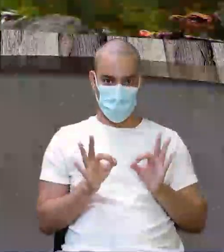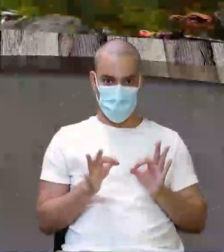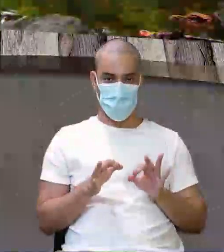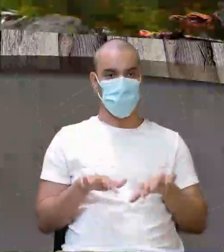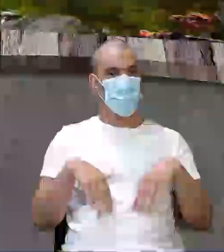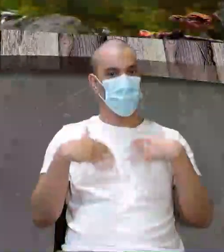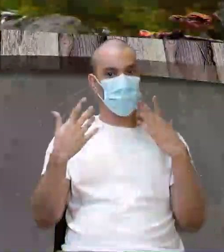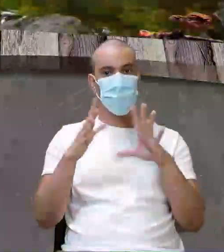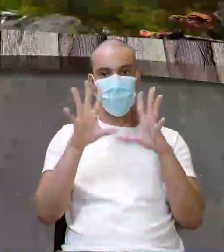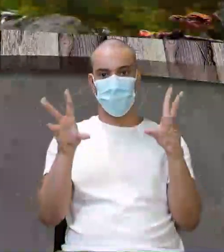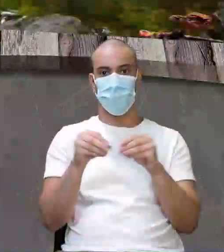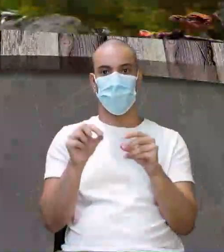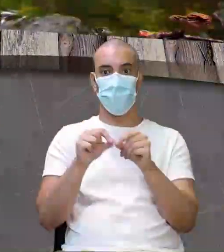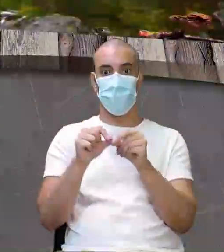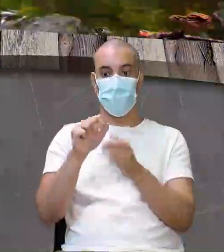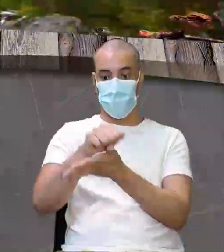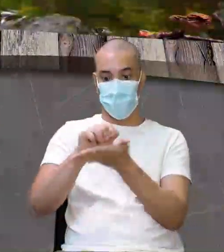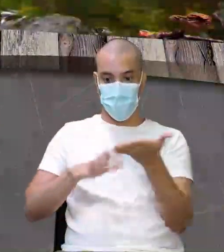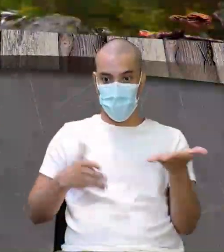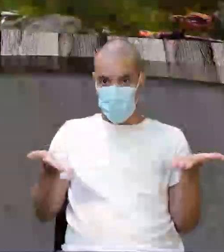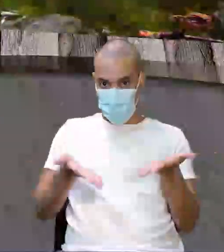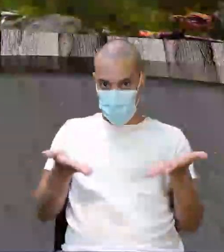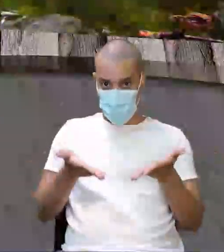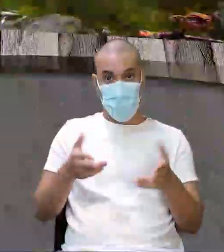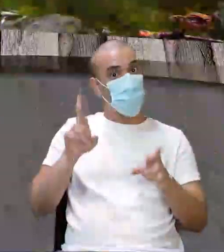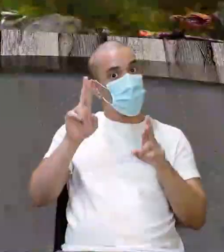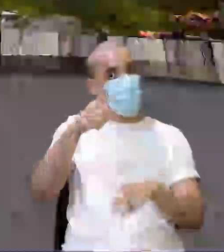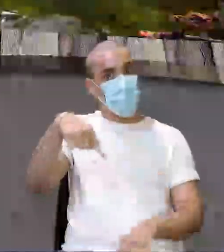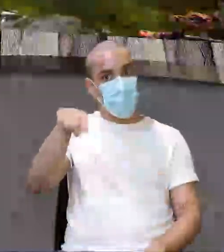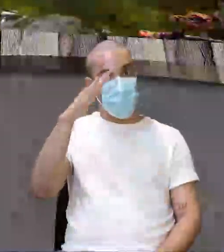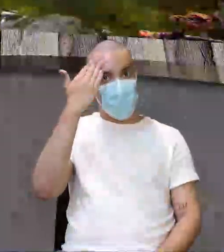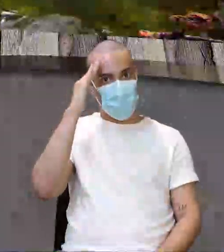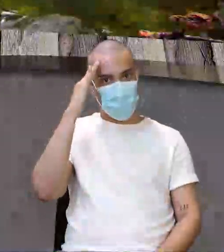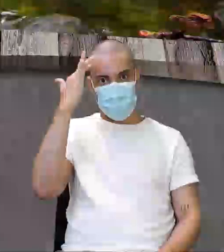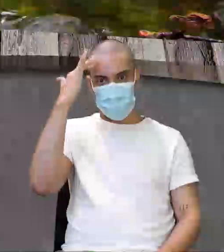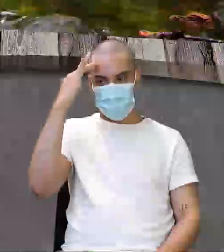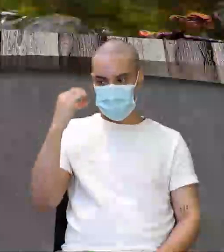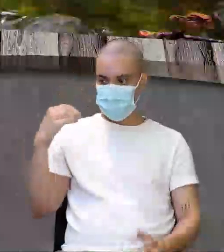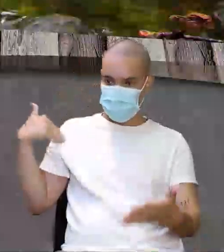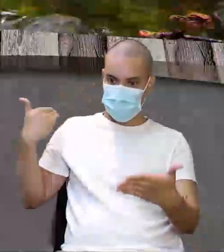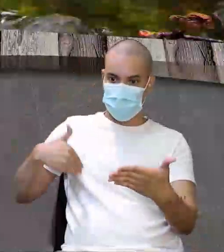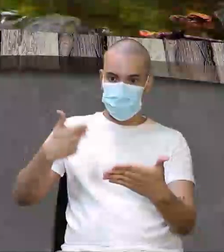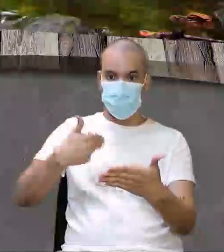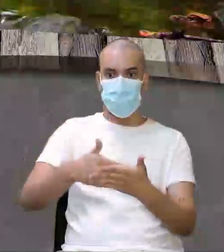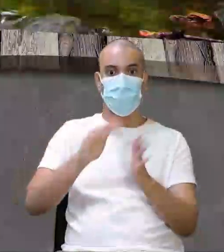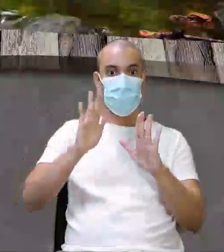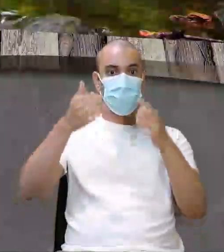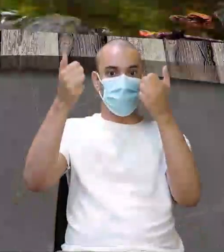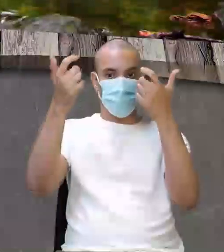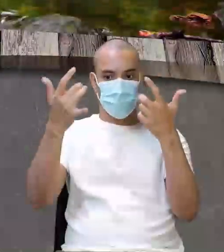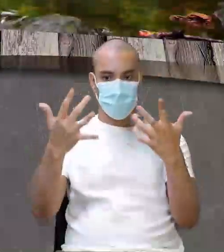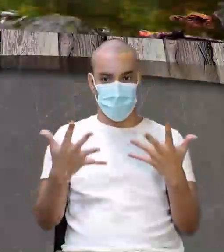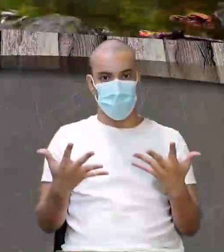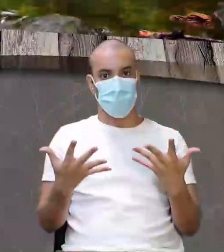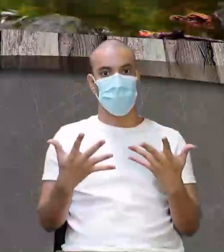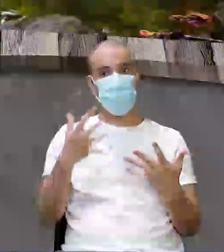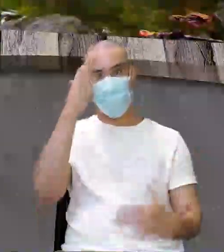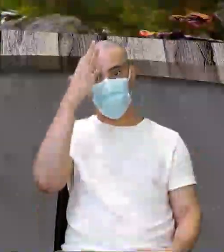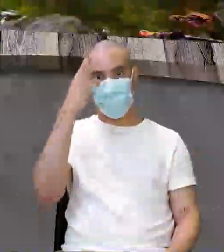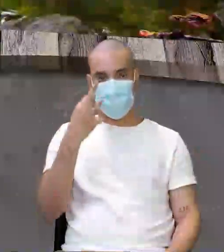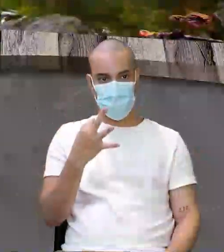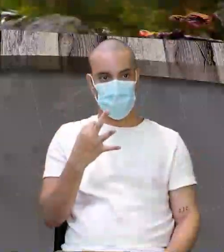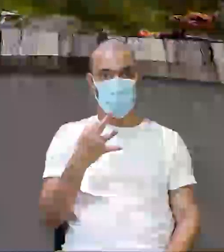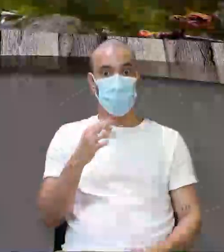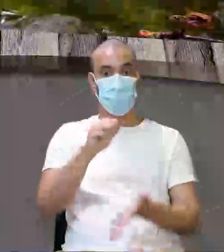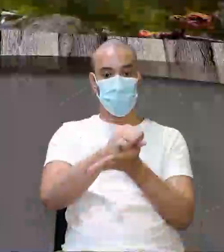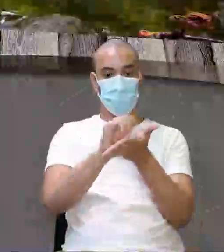bom? Então, agora a gente vai para a nossa atividade. Espero que você tenha conseguido assimilar esse assunto, compreender de forma tranquila,